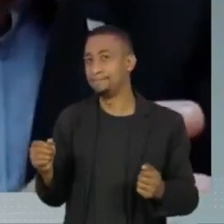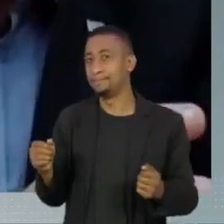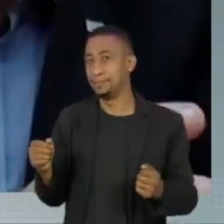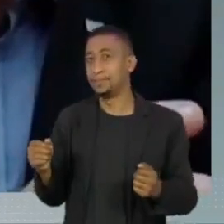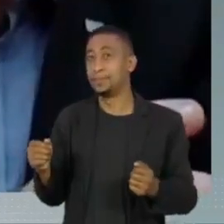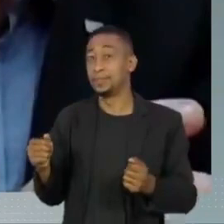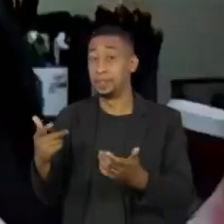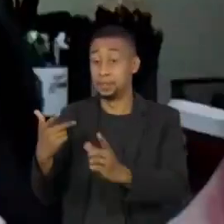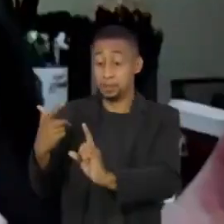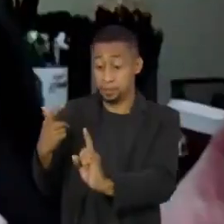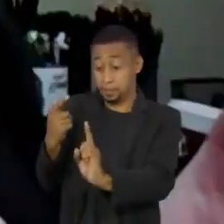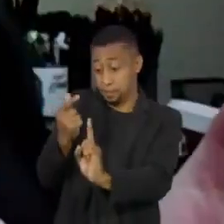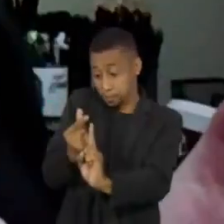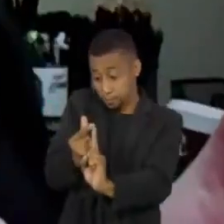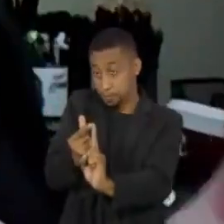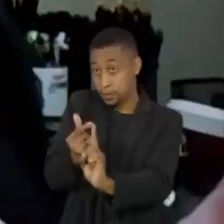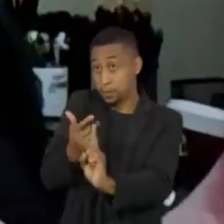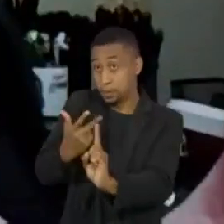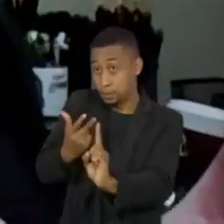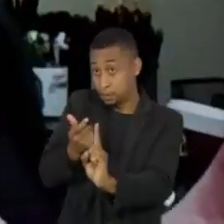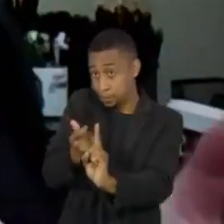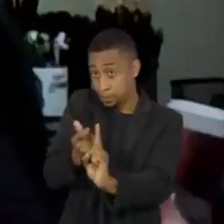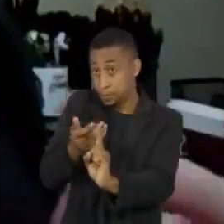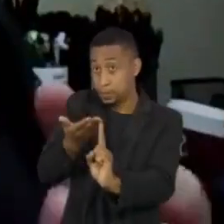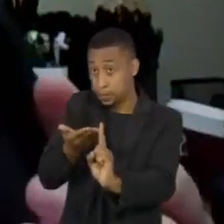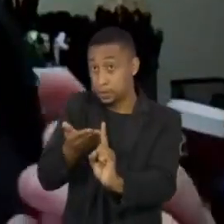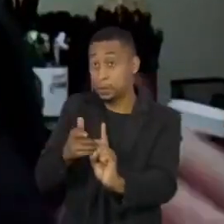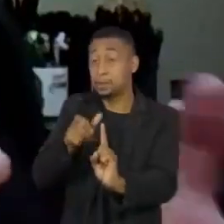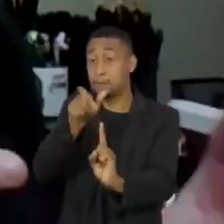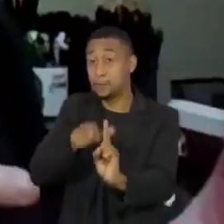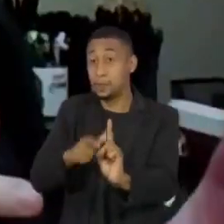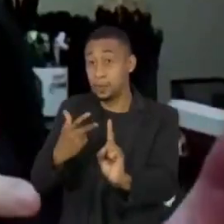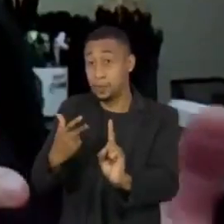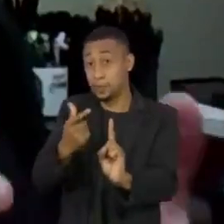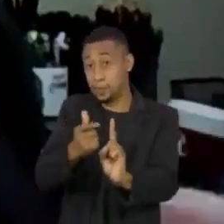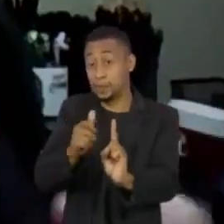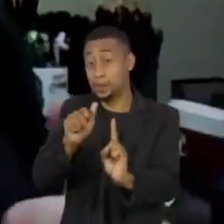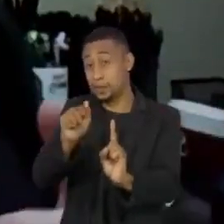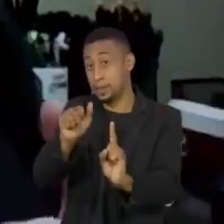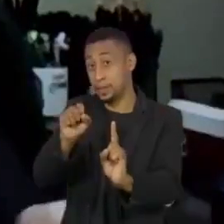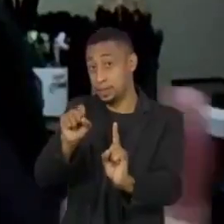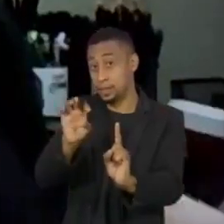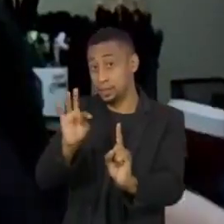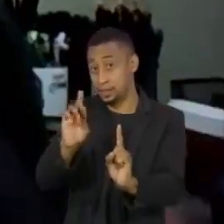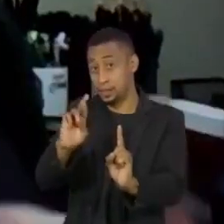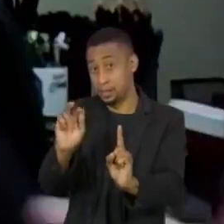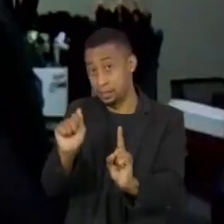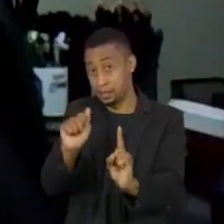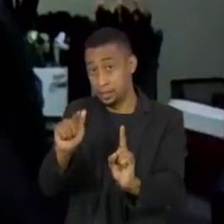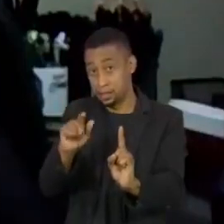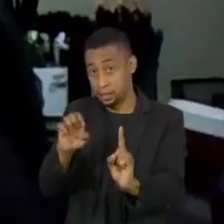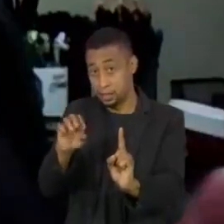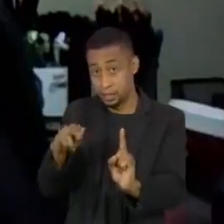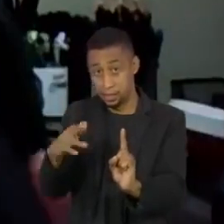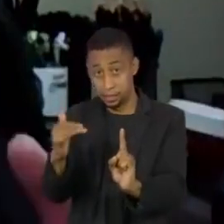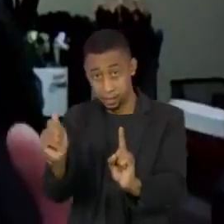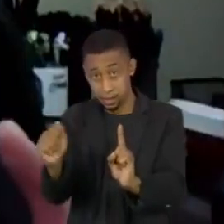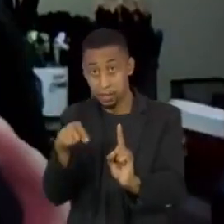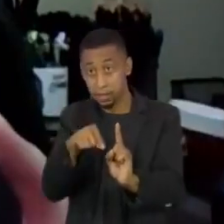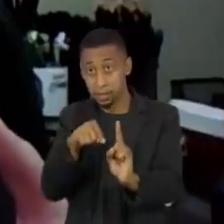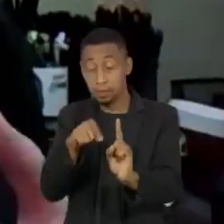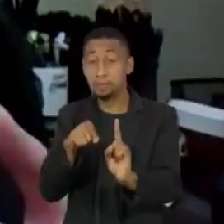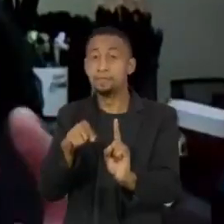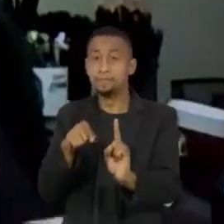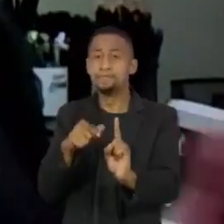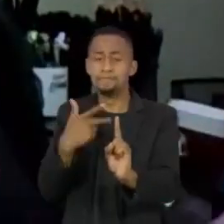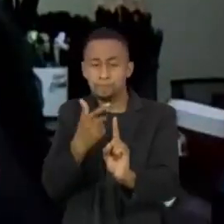que receberam a vacina da AstraZeneca em outras condições, por se estarem na linha de frente, sejam